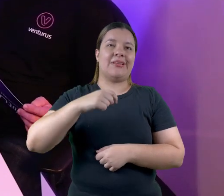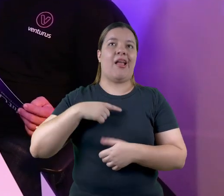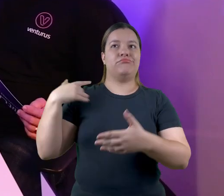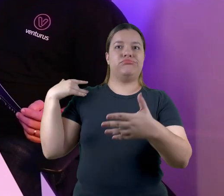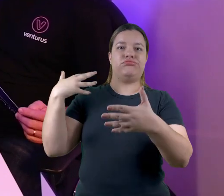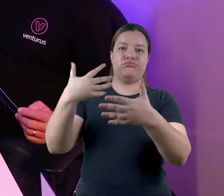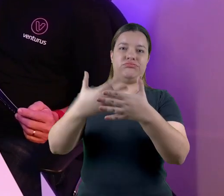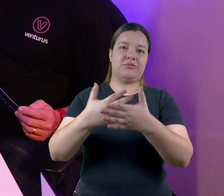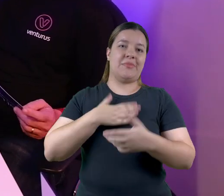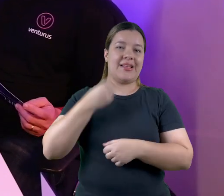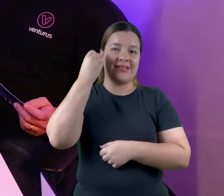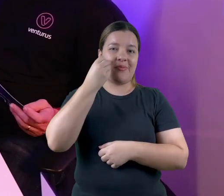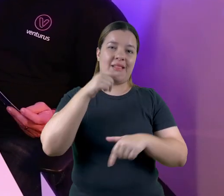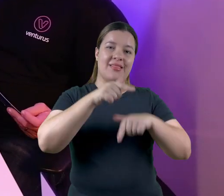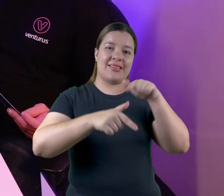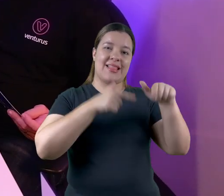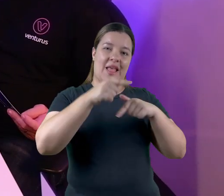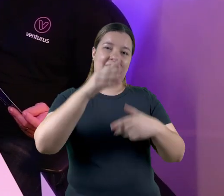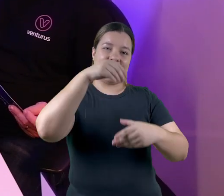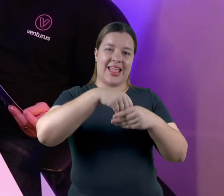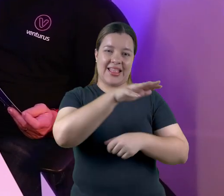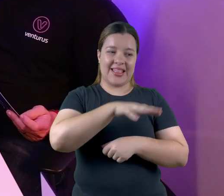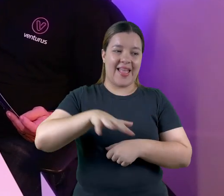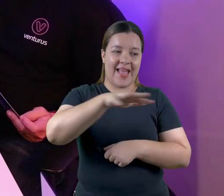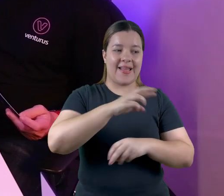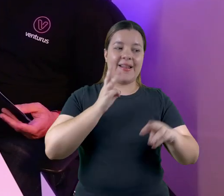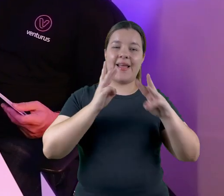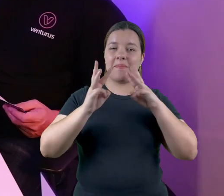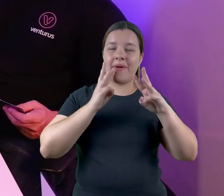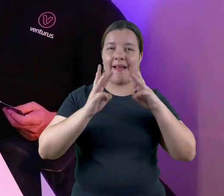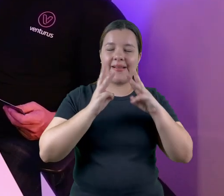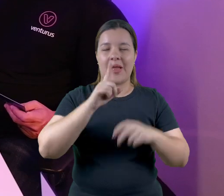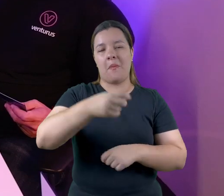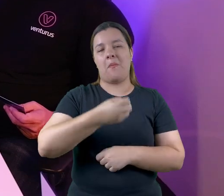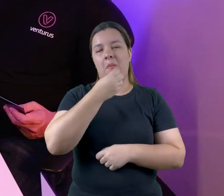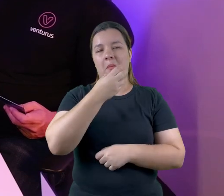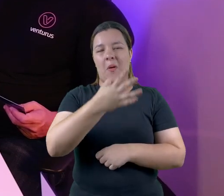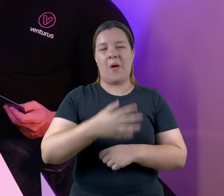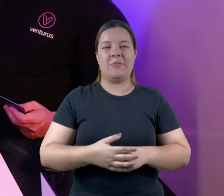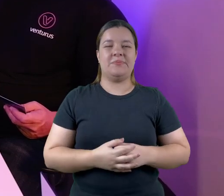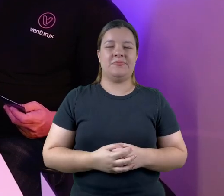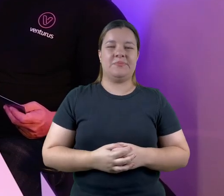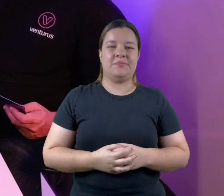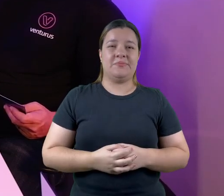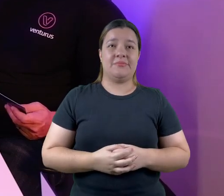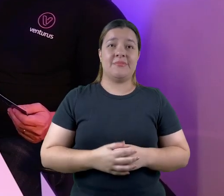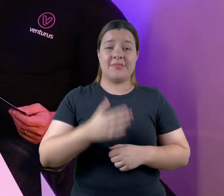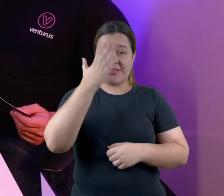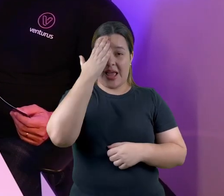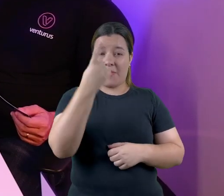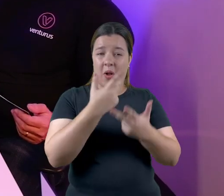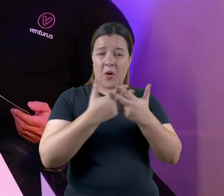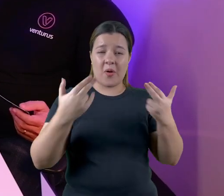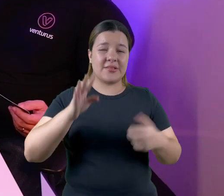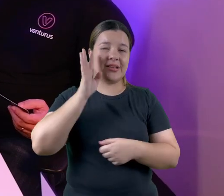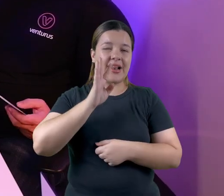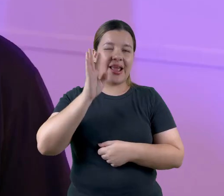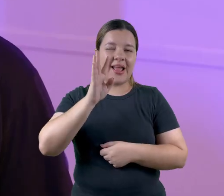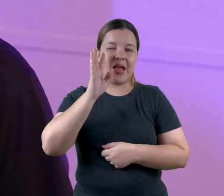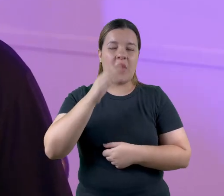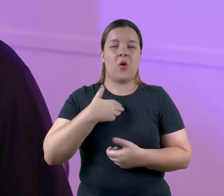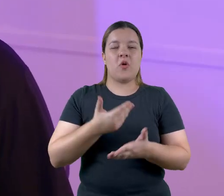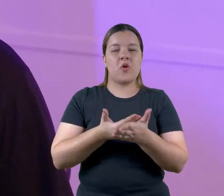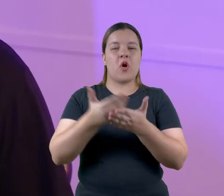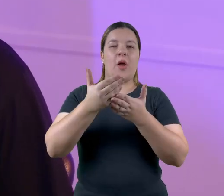experiências adquiridas quando trabalhávamos com marketing então muito bom M bom muito bom sabe o que o legal eu tô